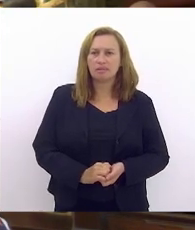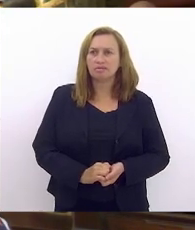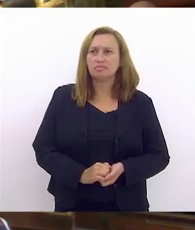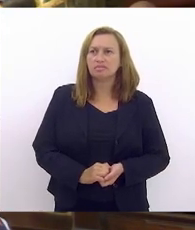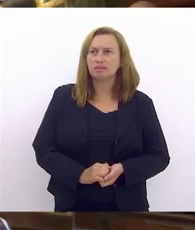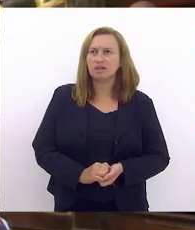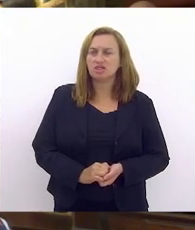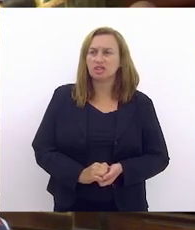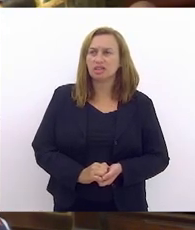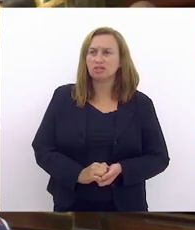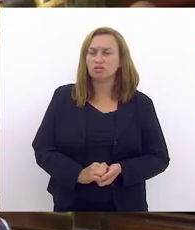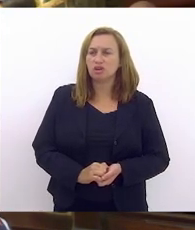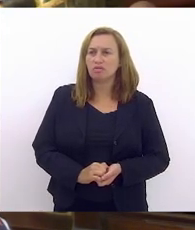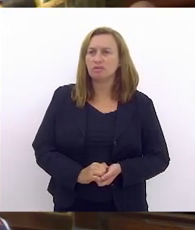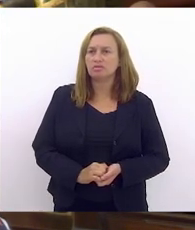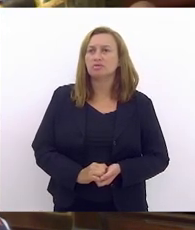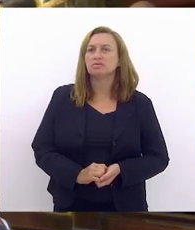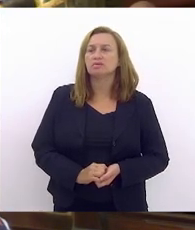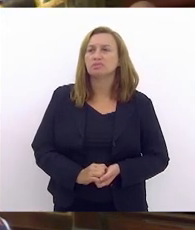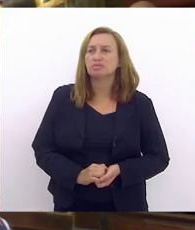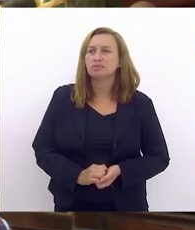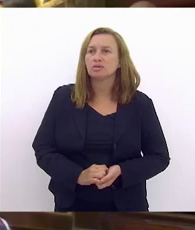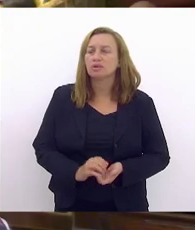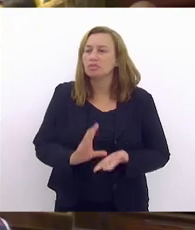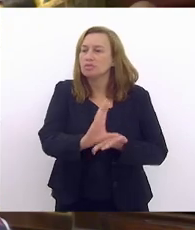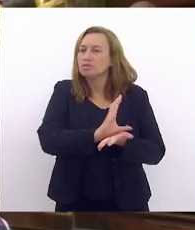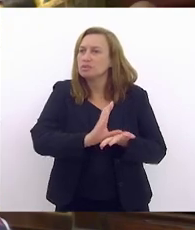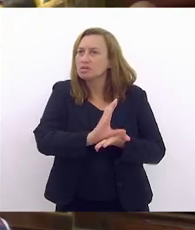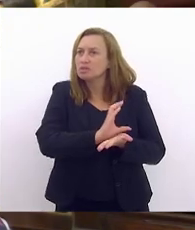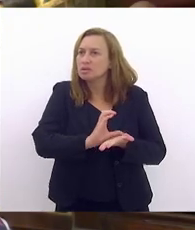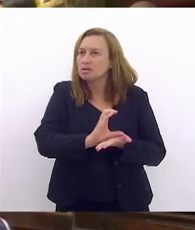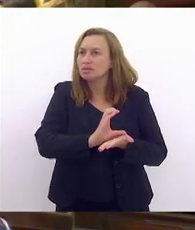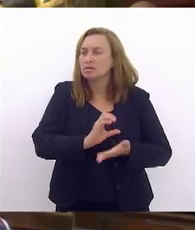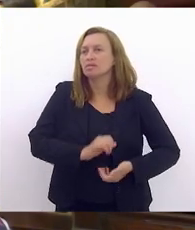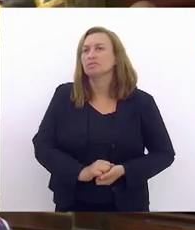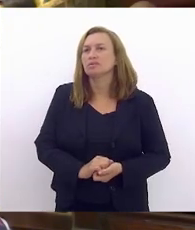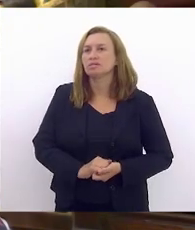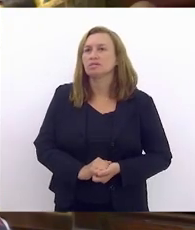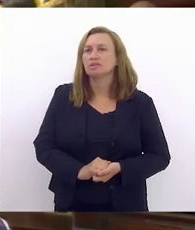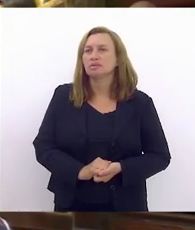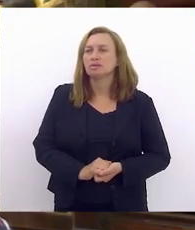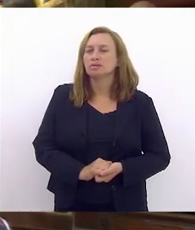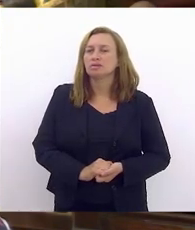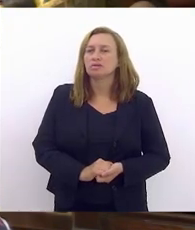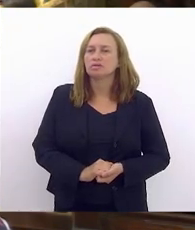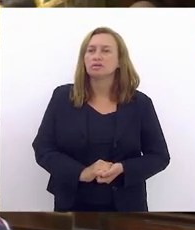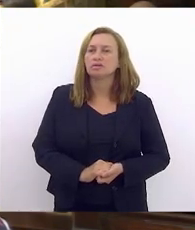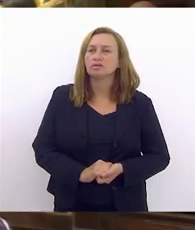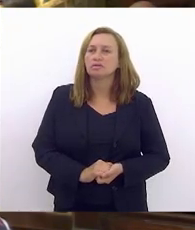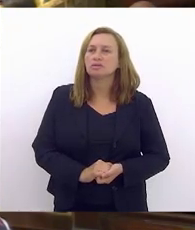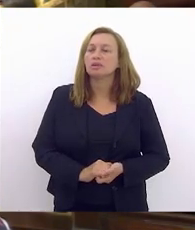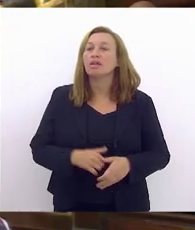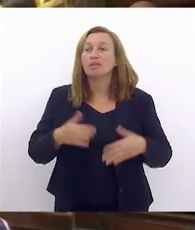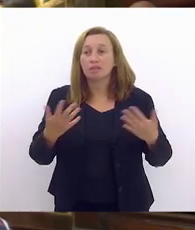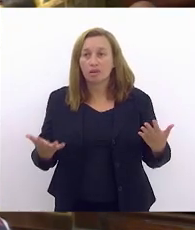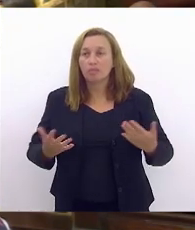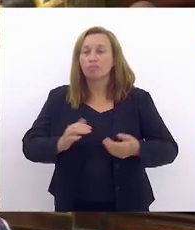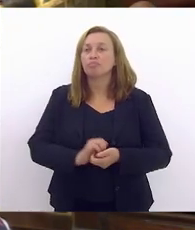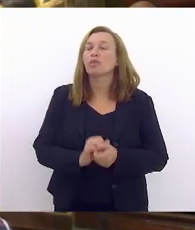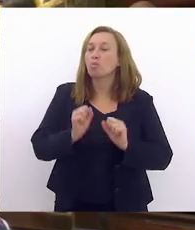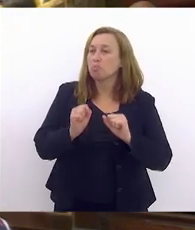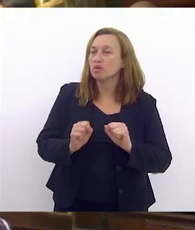e ainda tenho o cargo como conselheiro da Liesa. Então eu posso